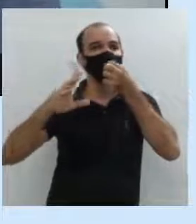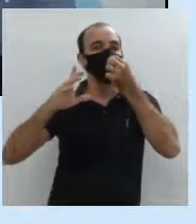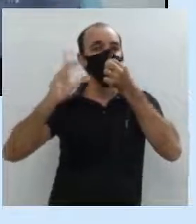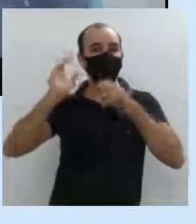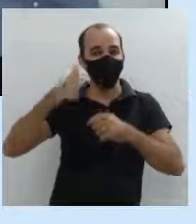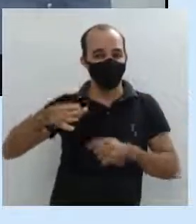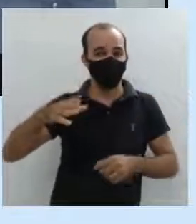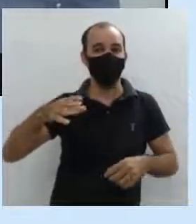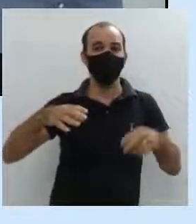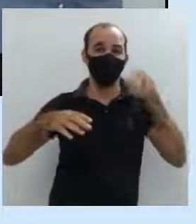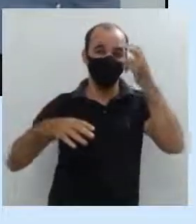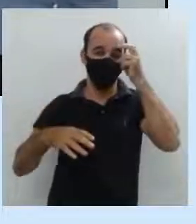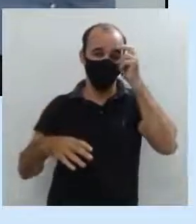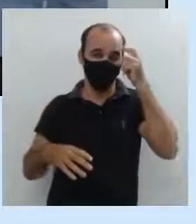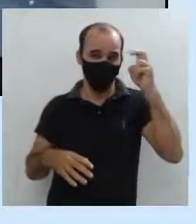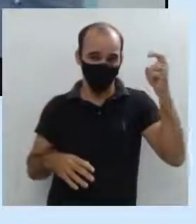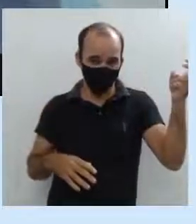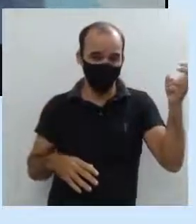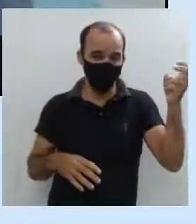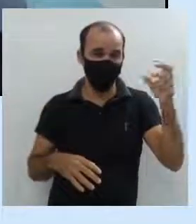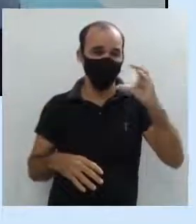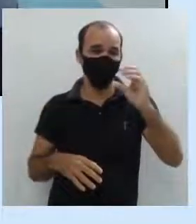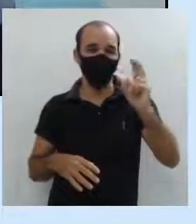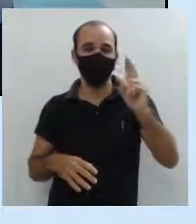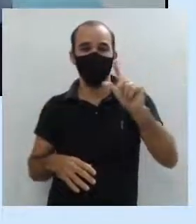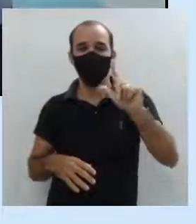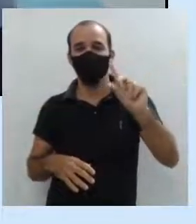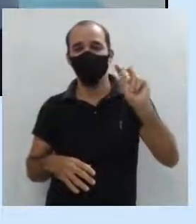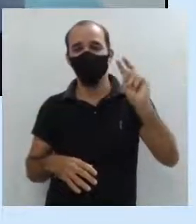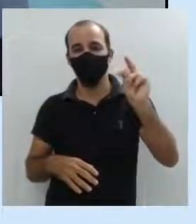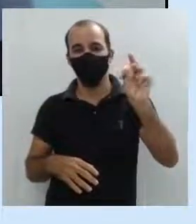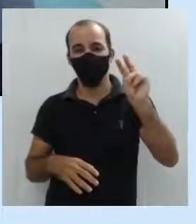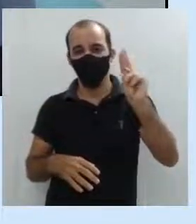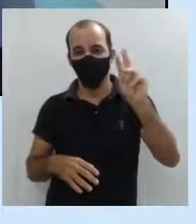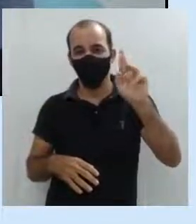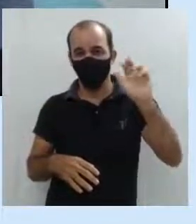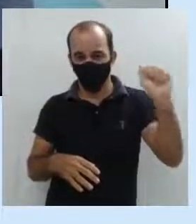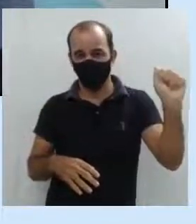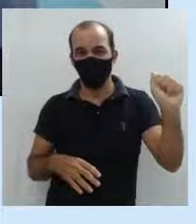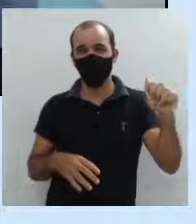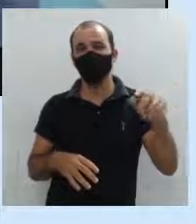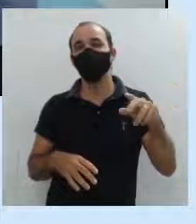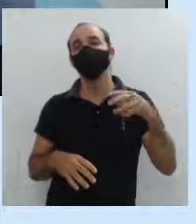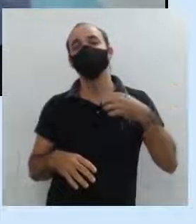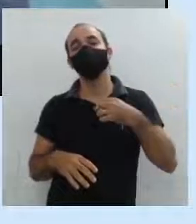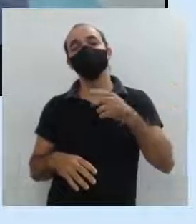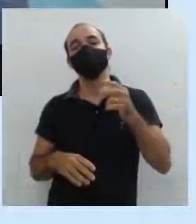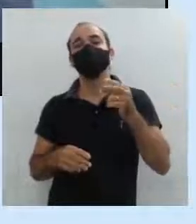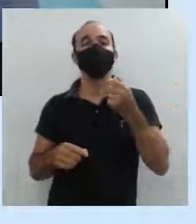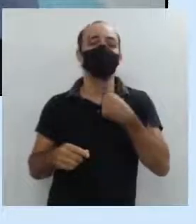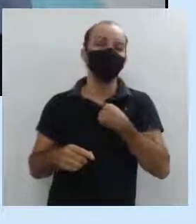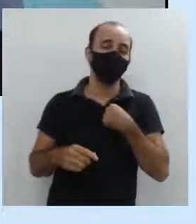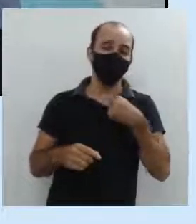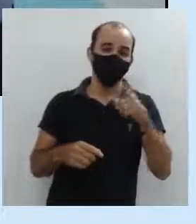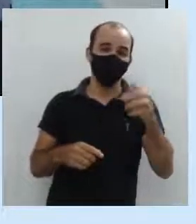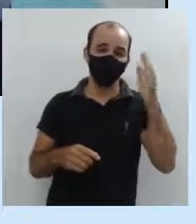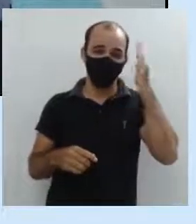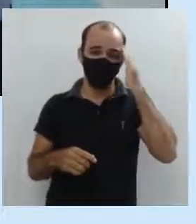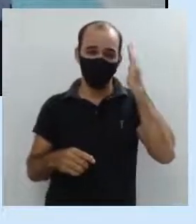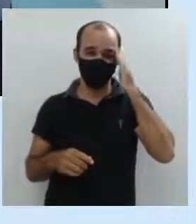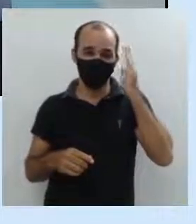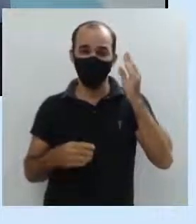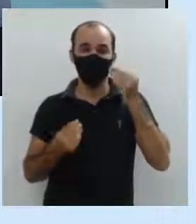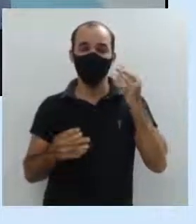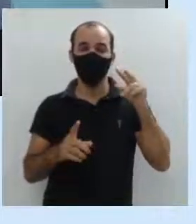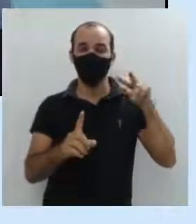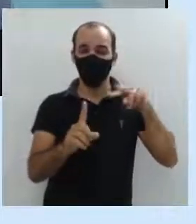da cultura, ok? Da forma como nós vamos ver, vamos entender essa cultura e também como